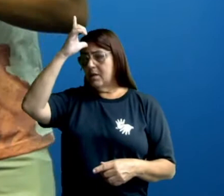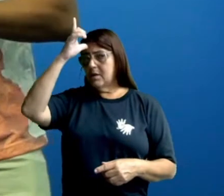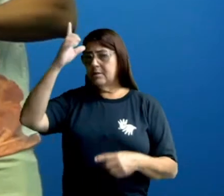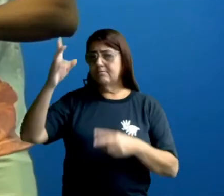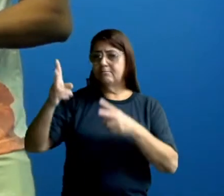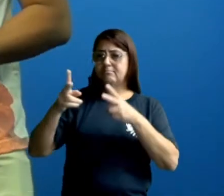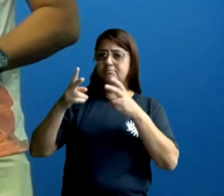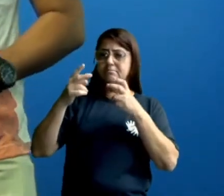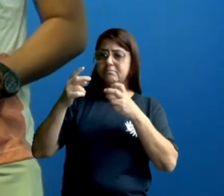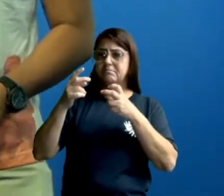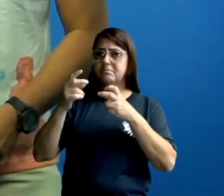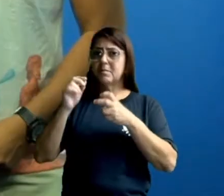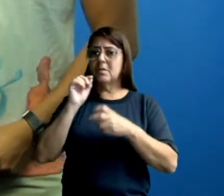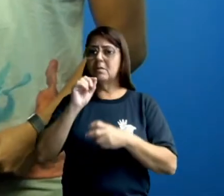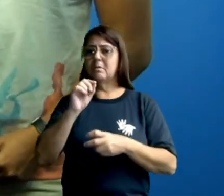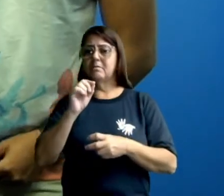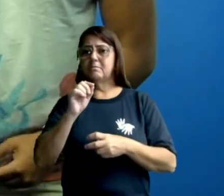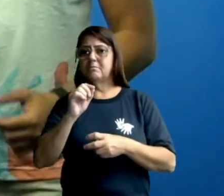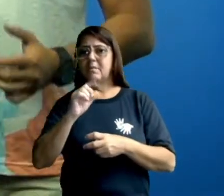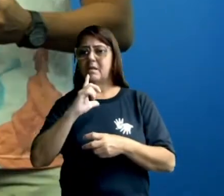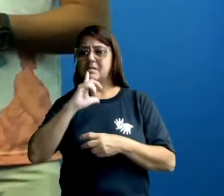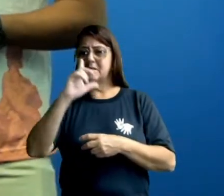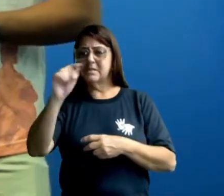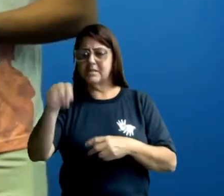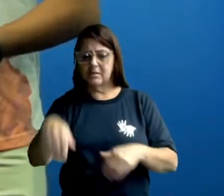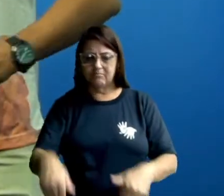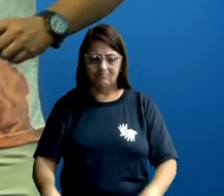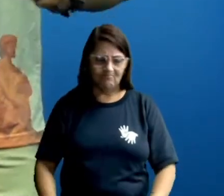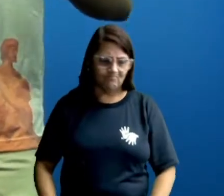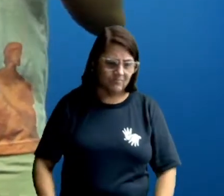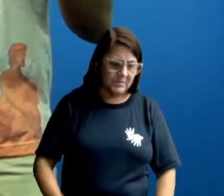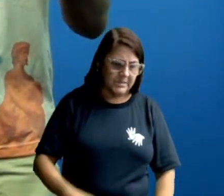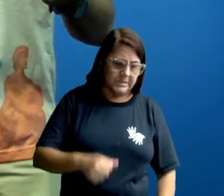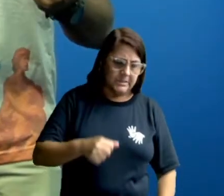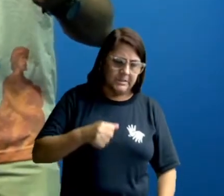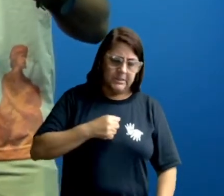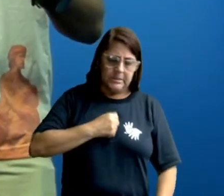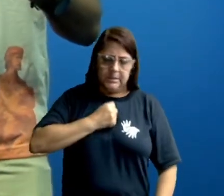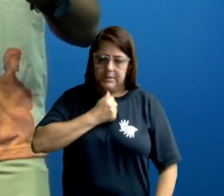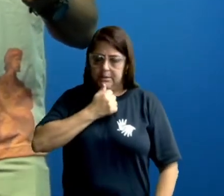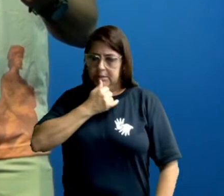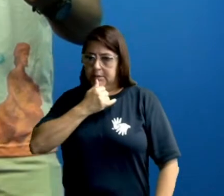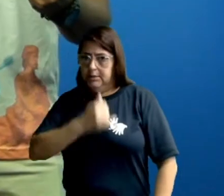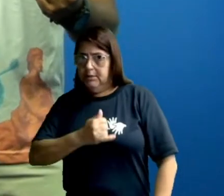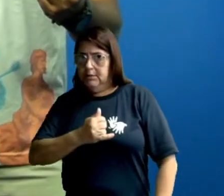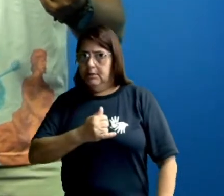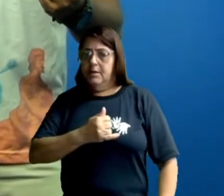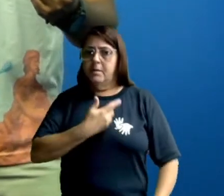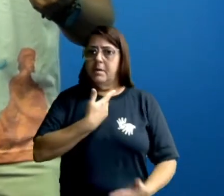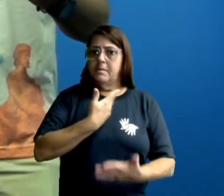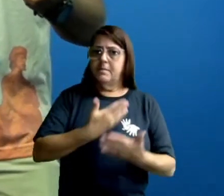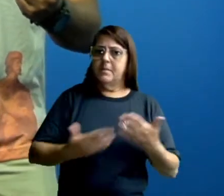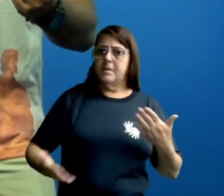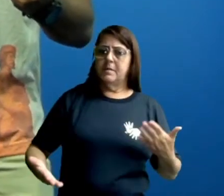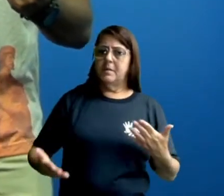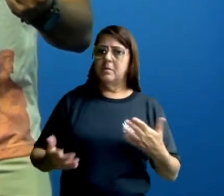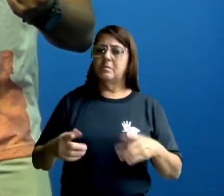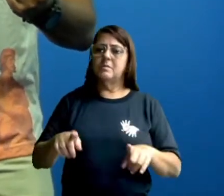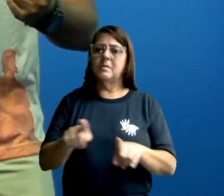visão dos alemães, ela saiu humilhada. E diante disso, ainda vem posteriormente a crise